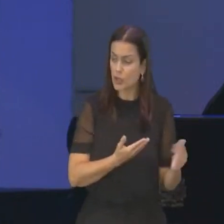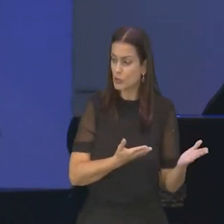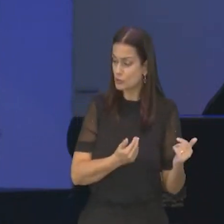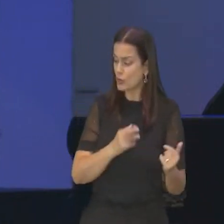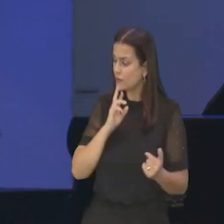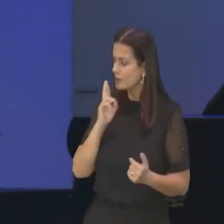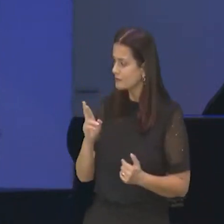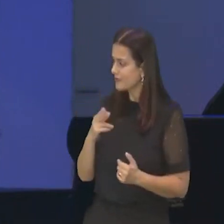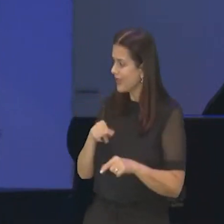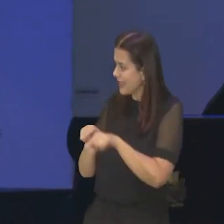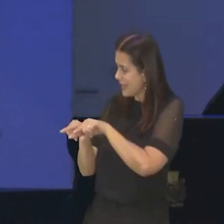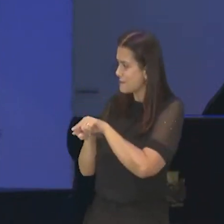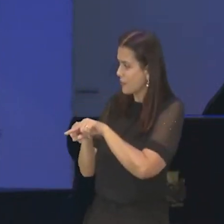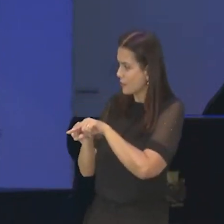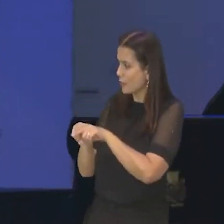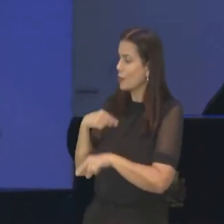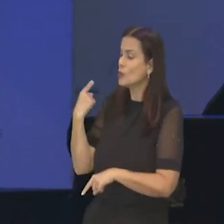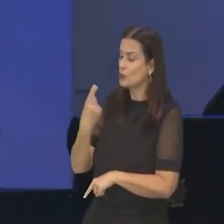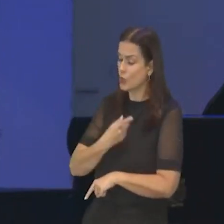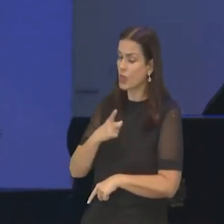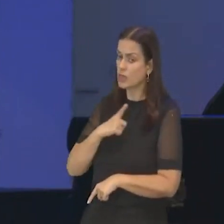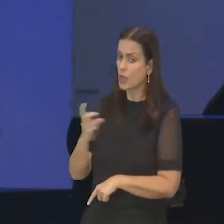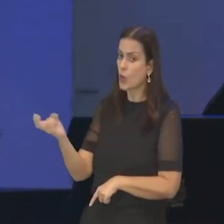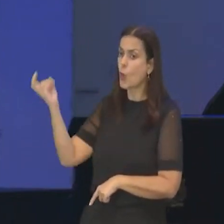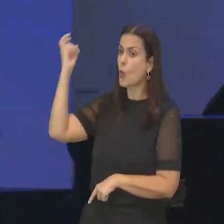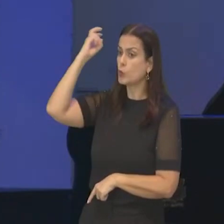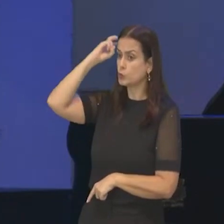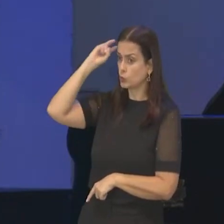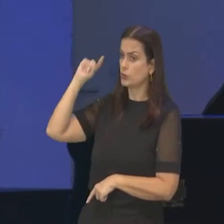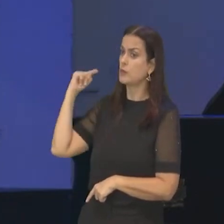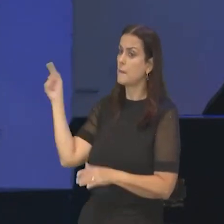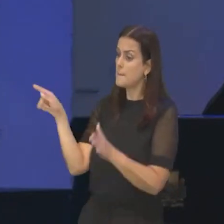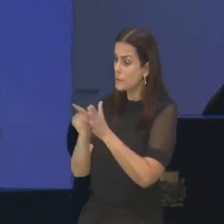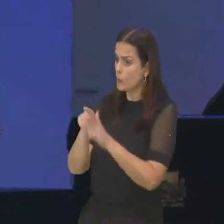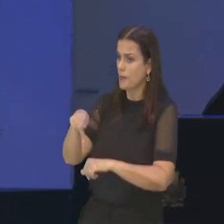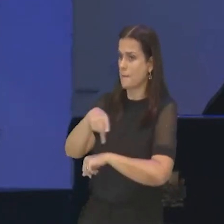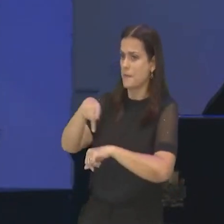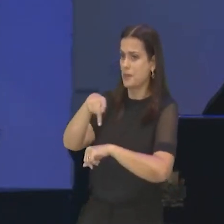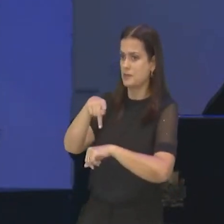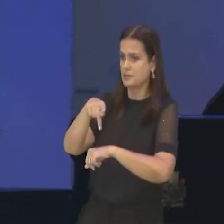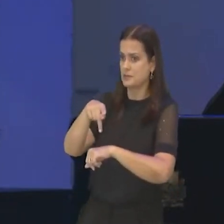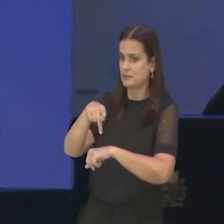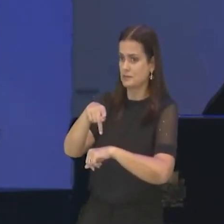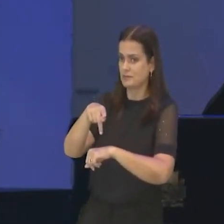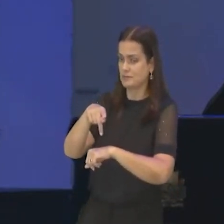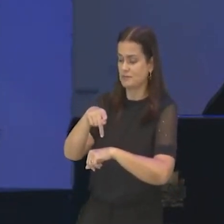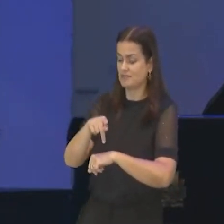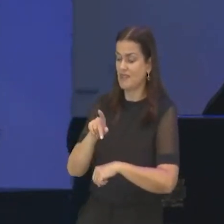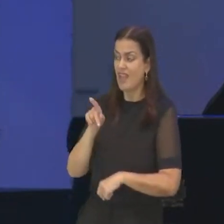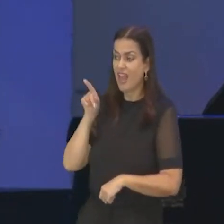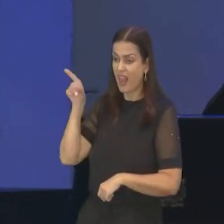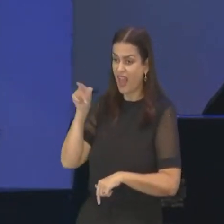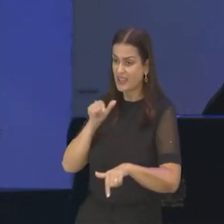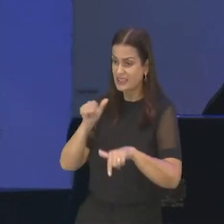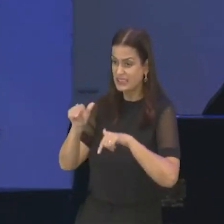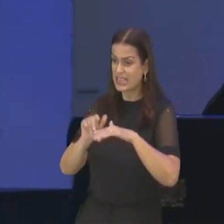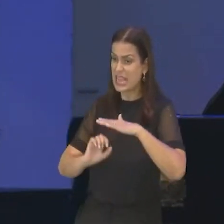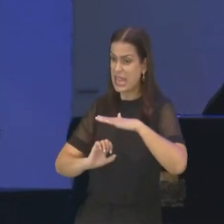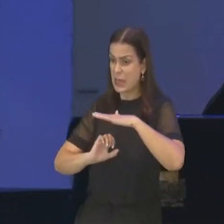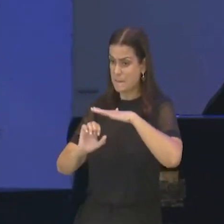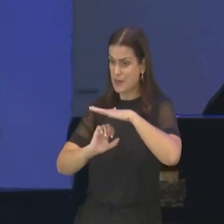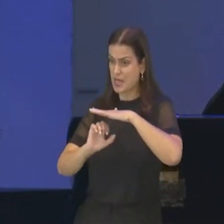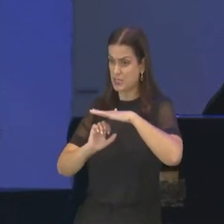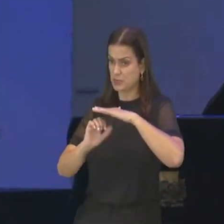irmão, nós temos uma cultura em nosso país. E ele disse: eu era um empresário, dono